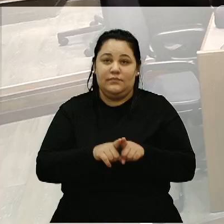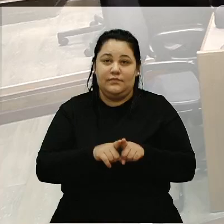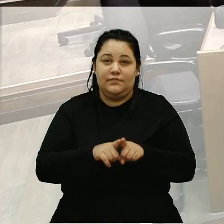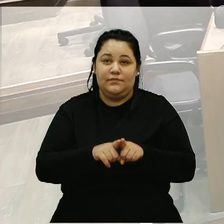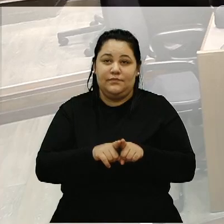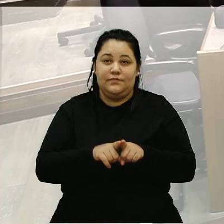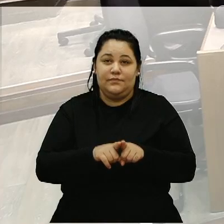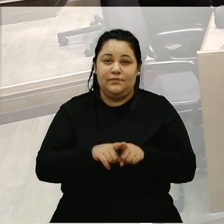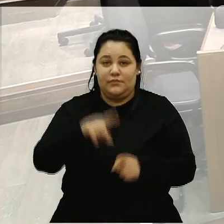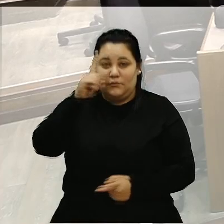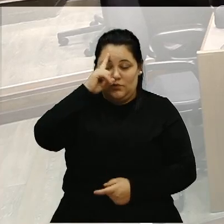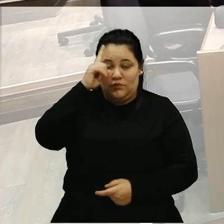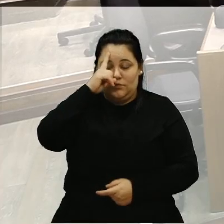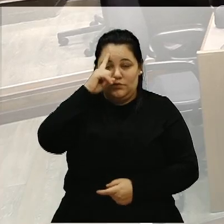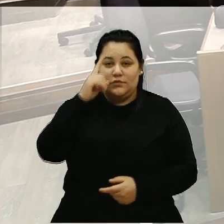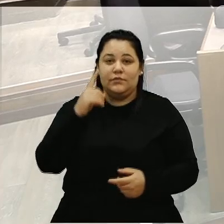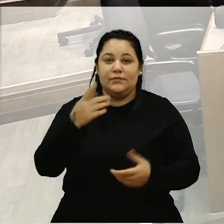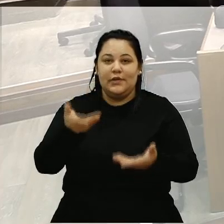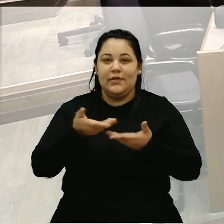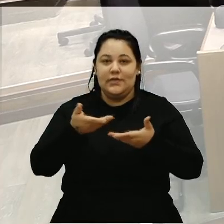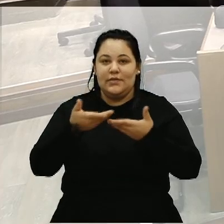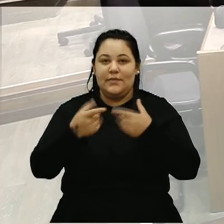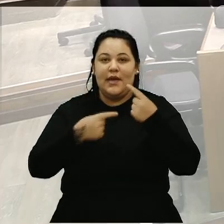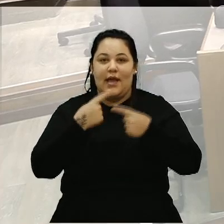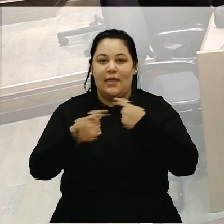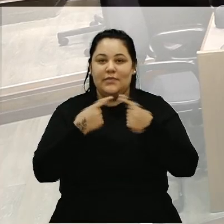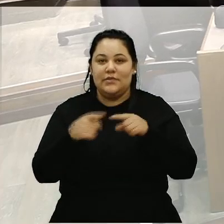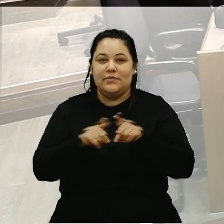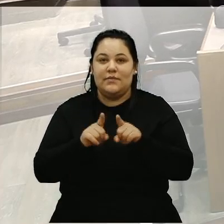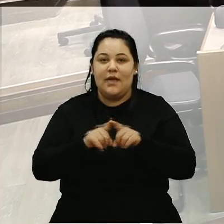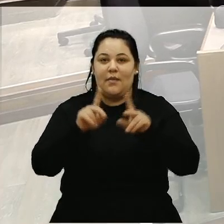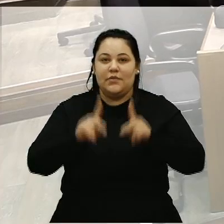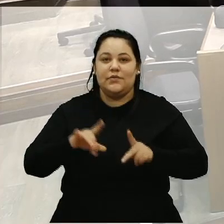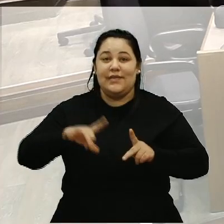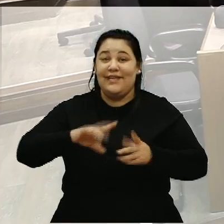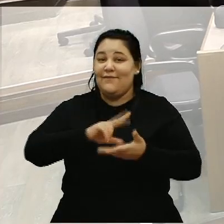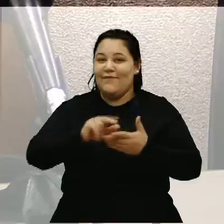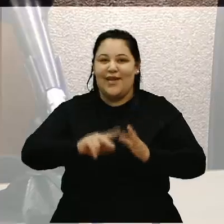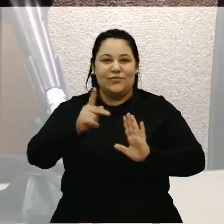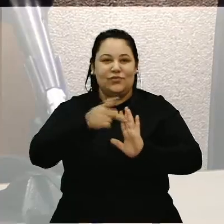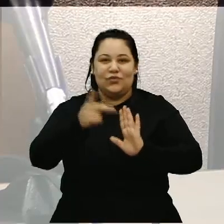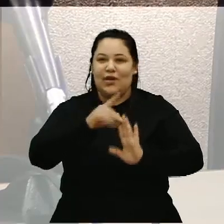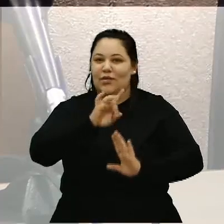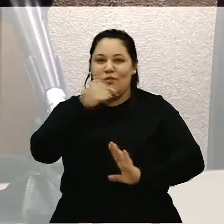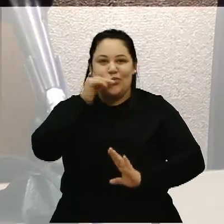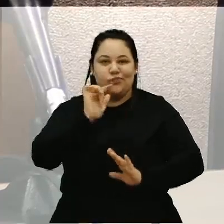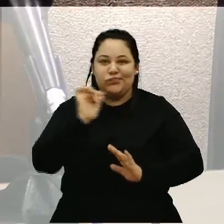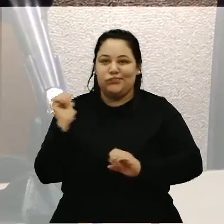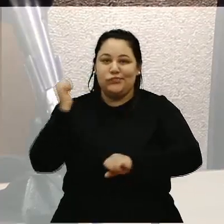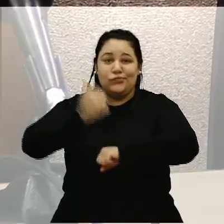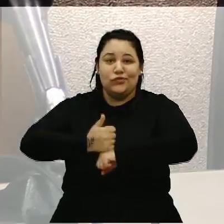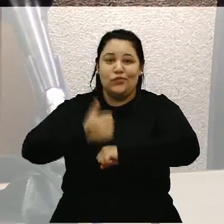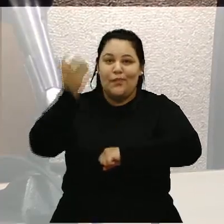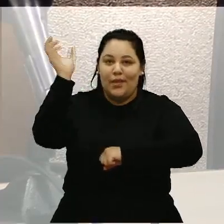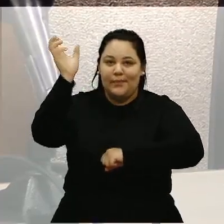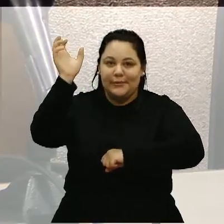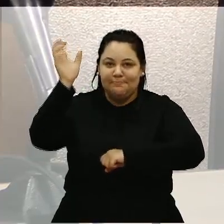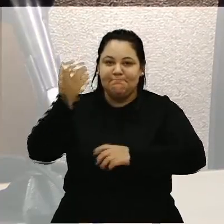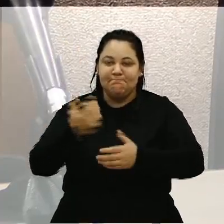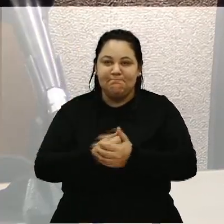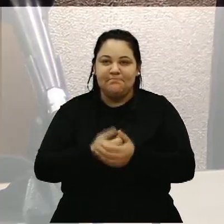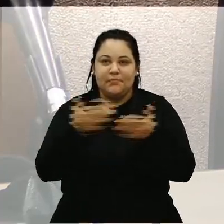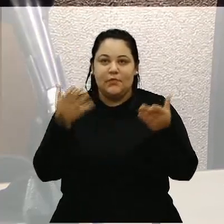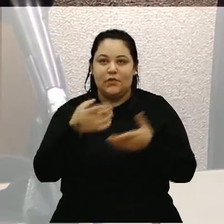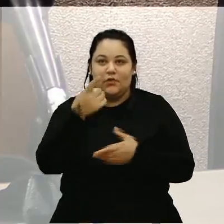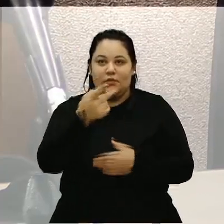diariamente a gente recebe reclamações que o pessoal tem vários protocolos e não conseguem trocar uma lâmpada, né? Agora, o senhor me